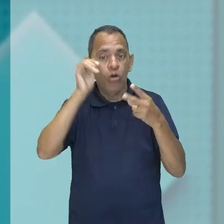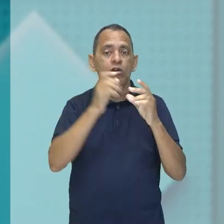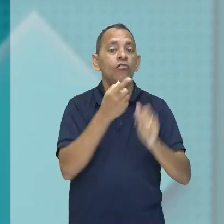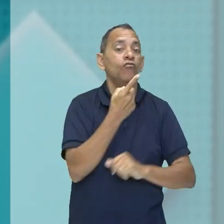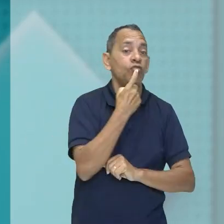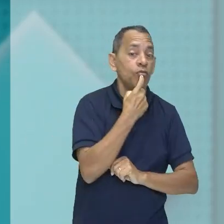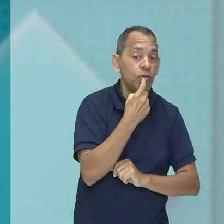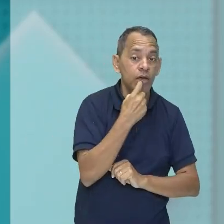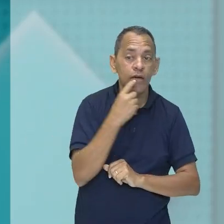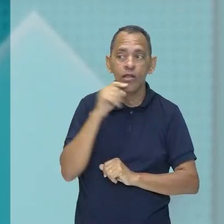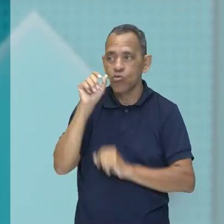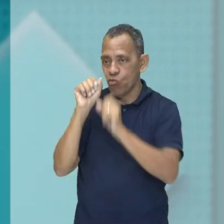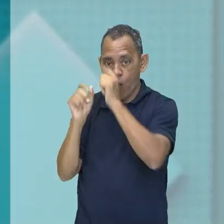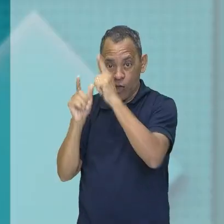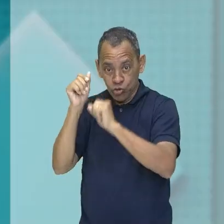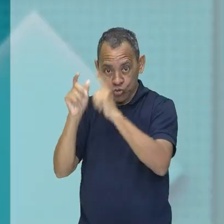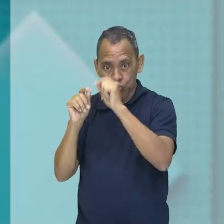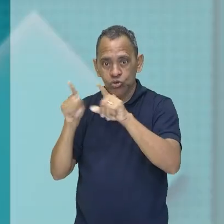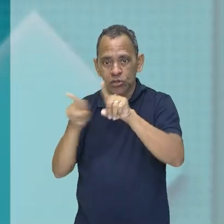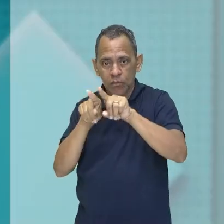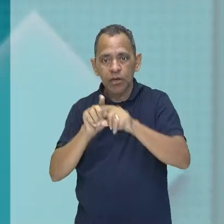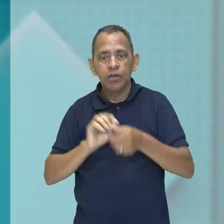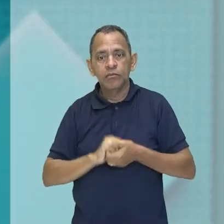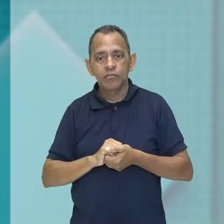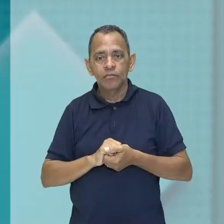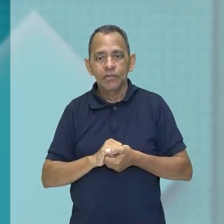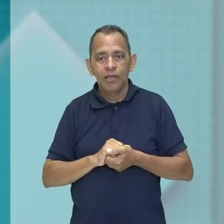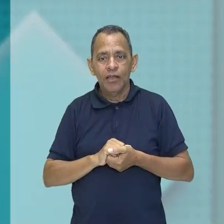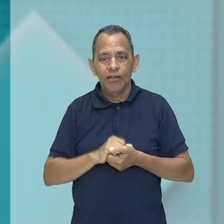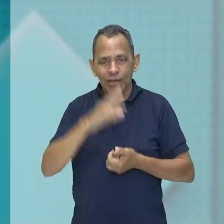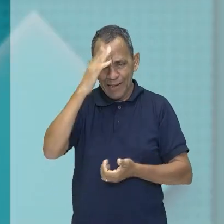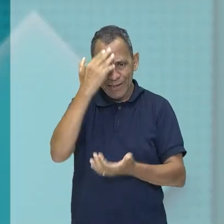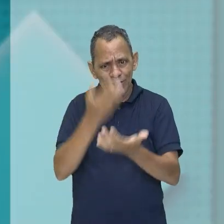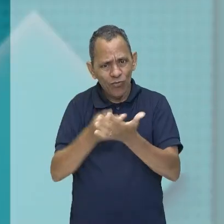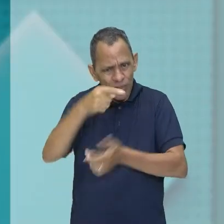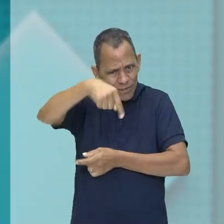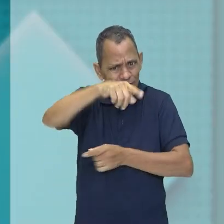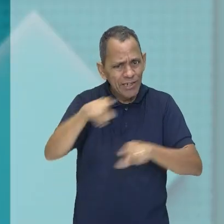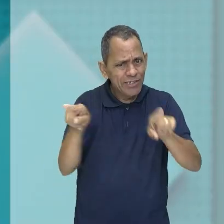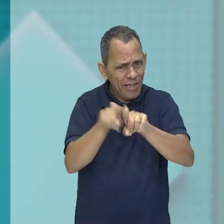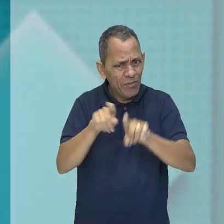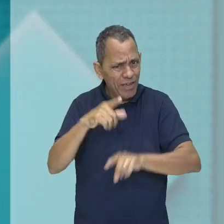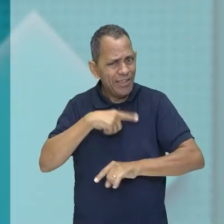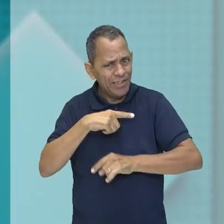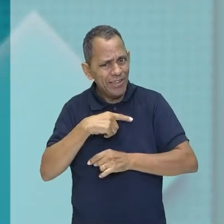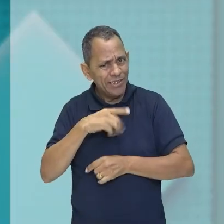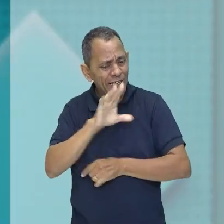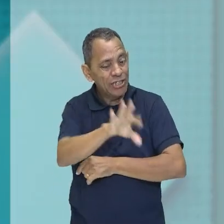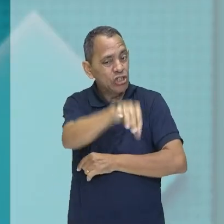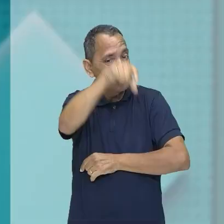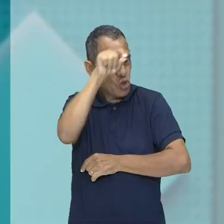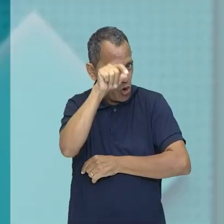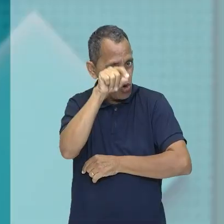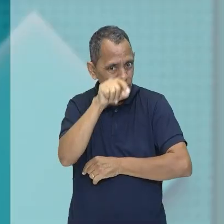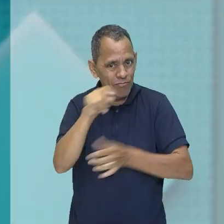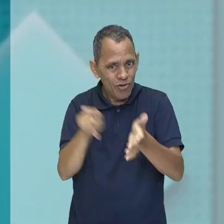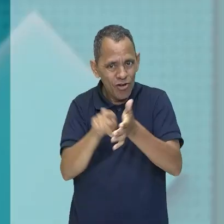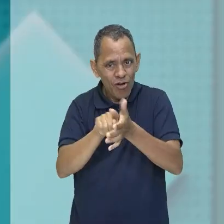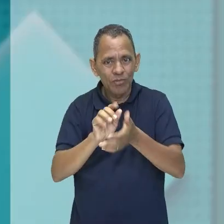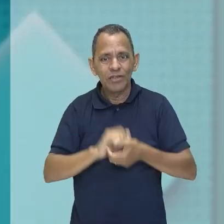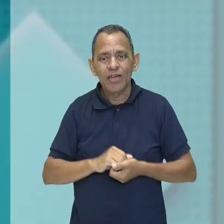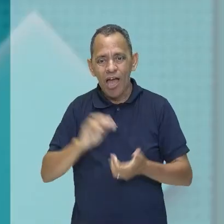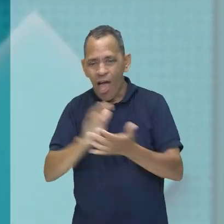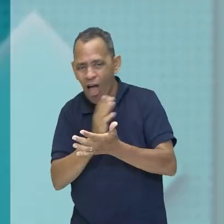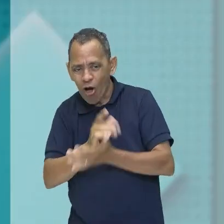cada um de vocês tem um boi preferido. Alguns preferem o garantido, não é isso? Com as cores ali vermelho e